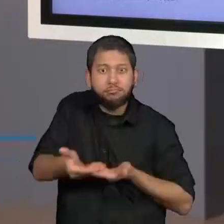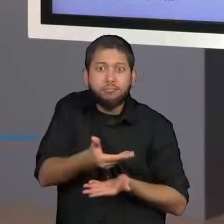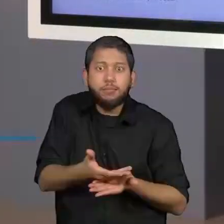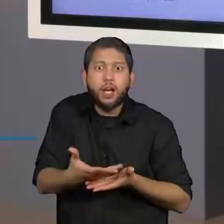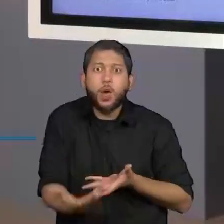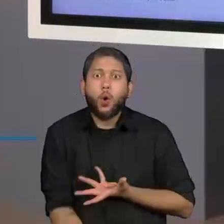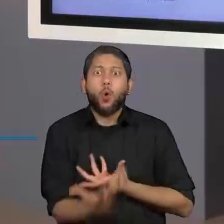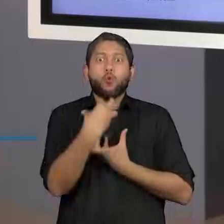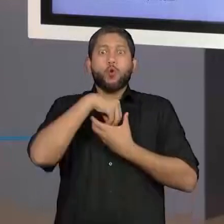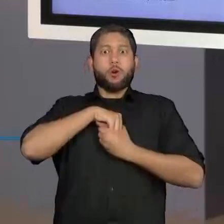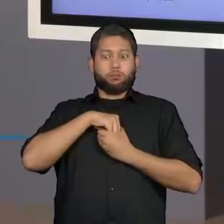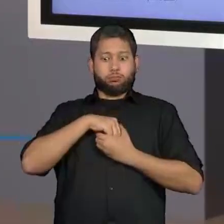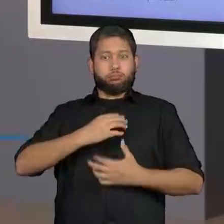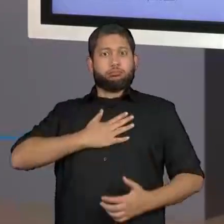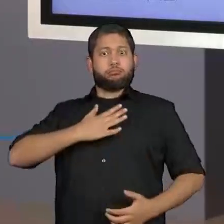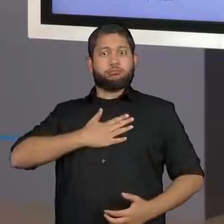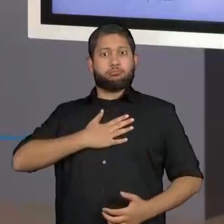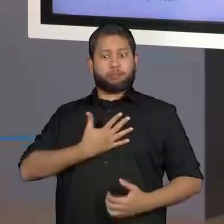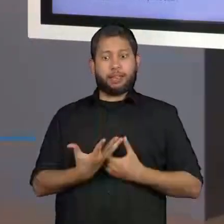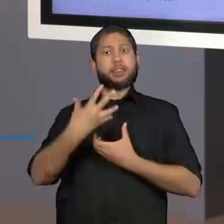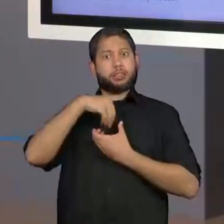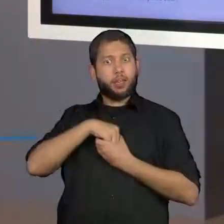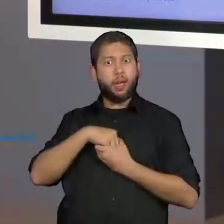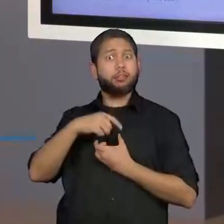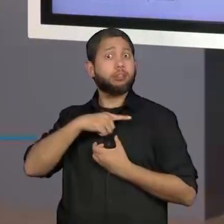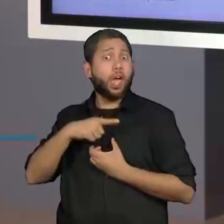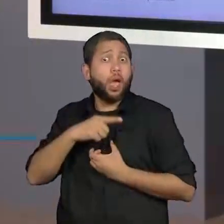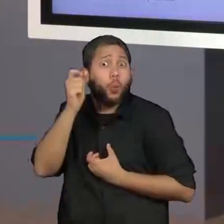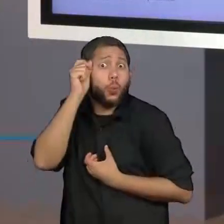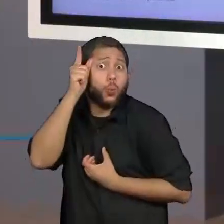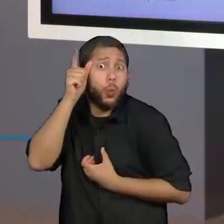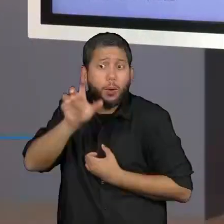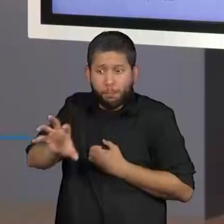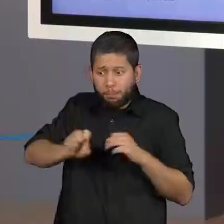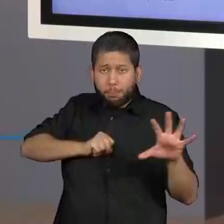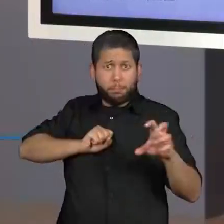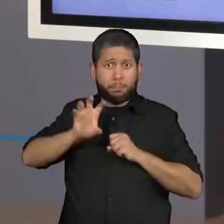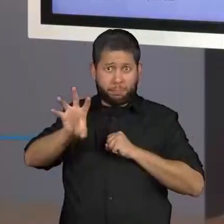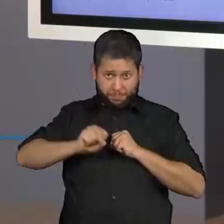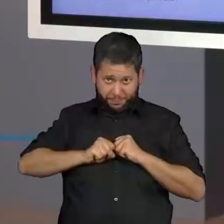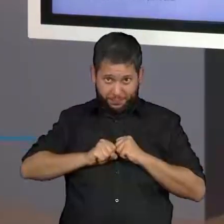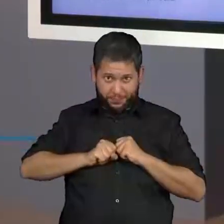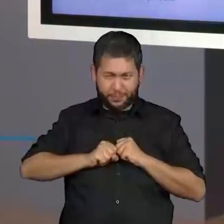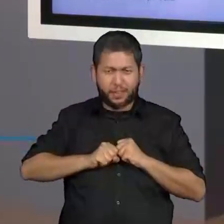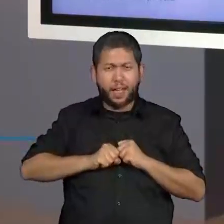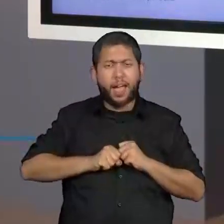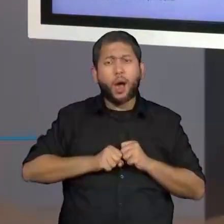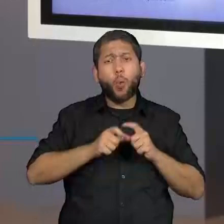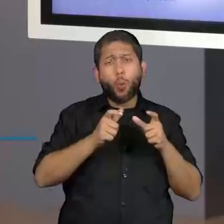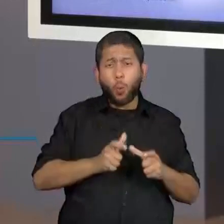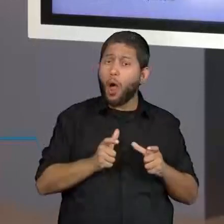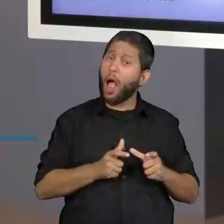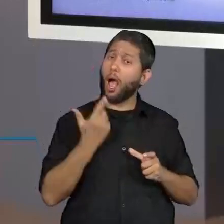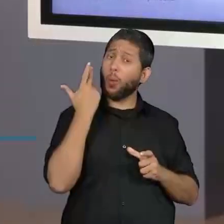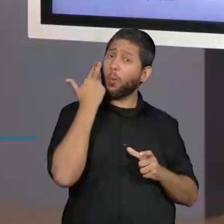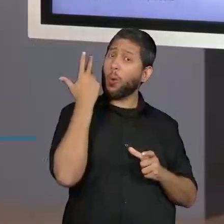Porque quando você migra com a sua cultura e vai morar em outro lugar, nesse novo lugar você